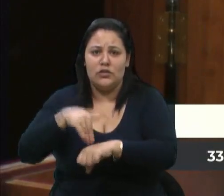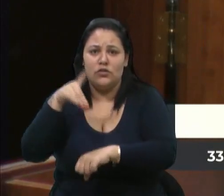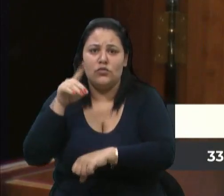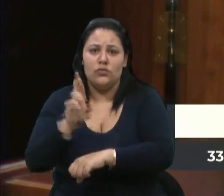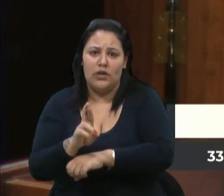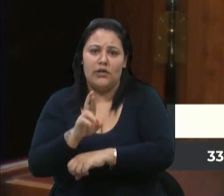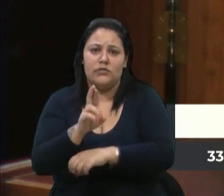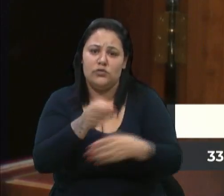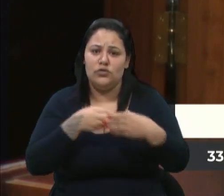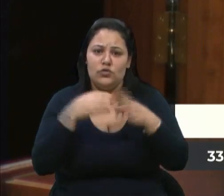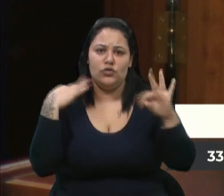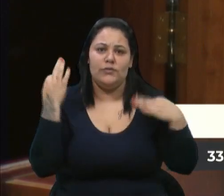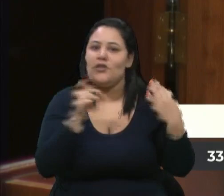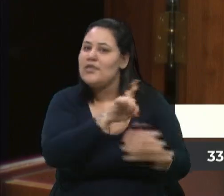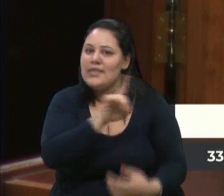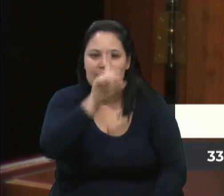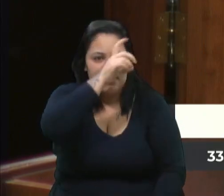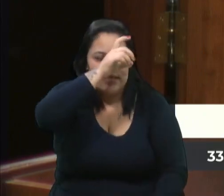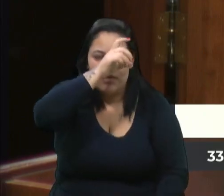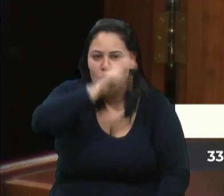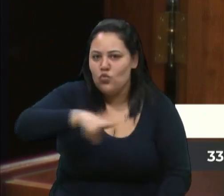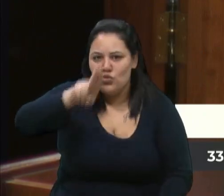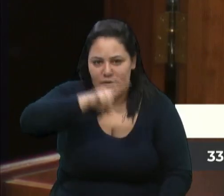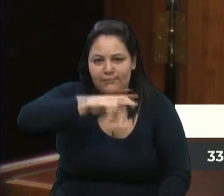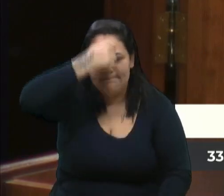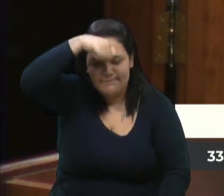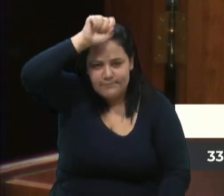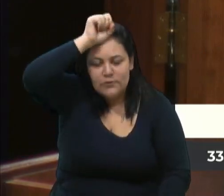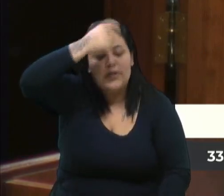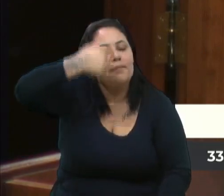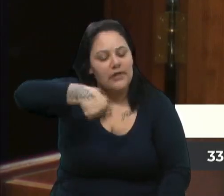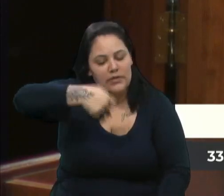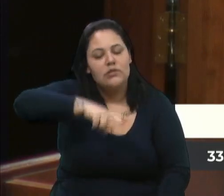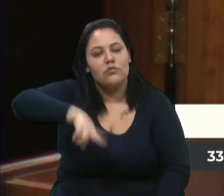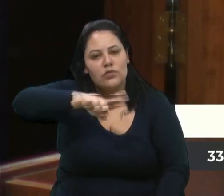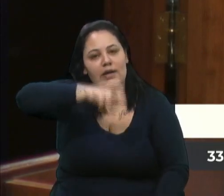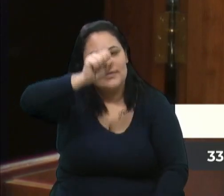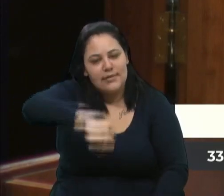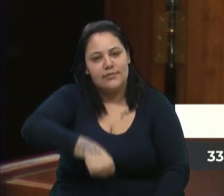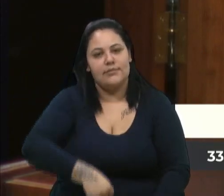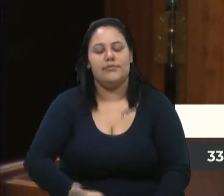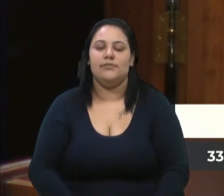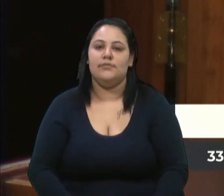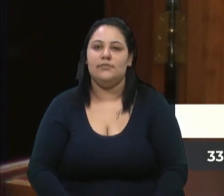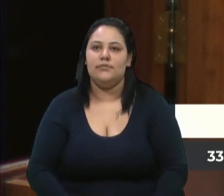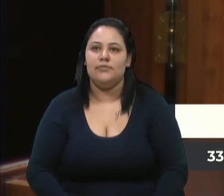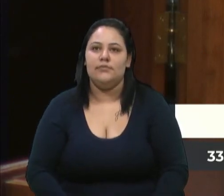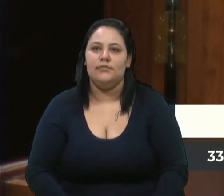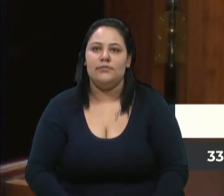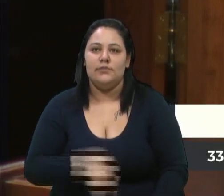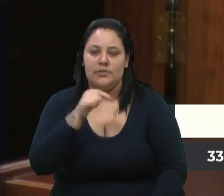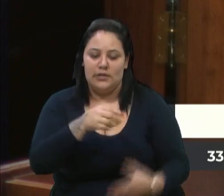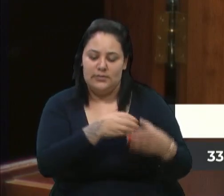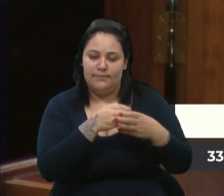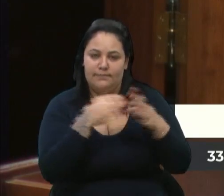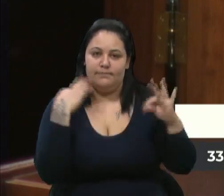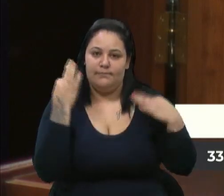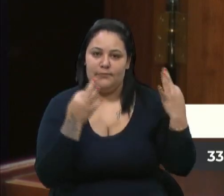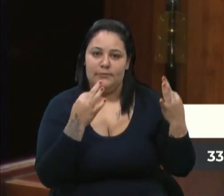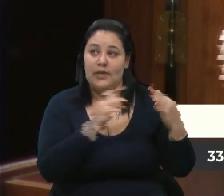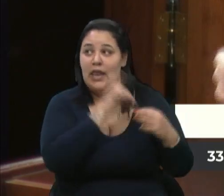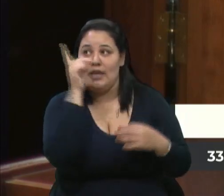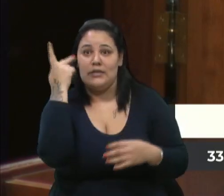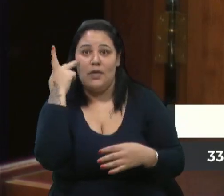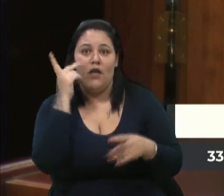gente não usa a Universidade de Caxias do Sul e tem que usar. Né? Essa empresa de turismo de São Paulo faz